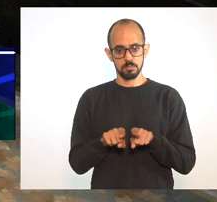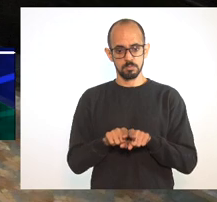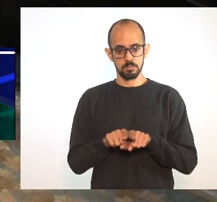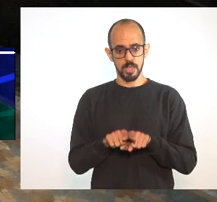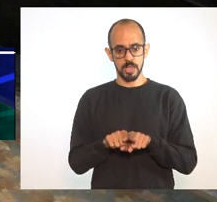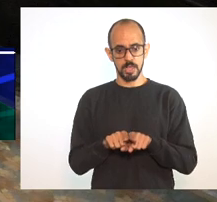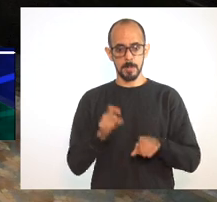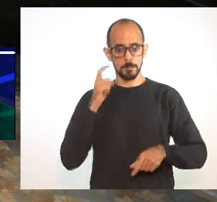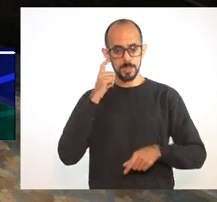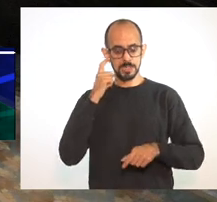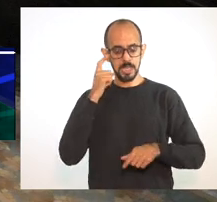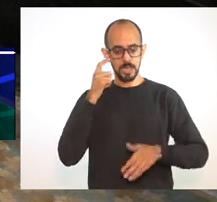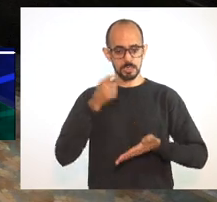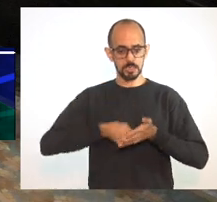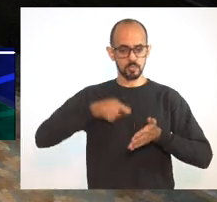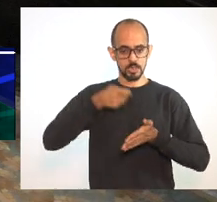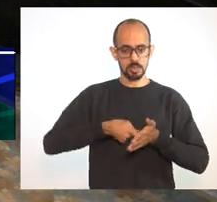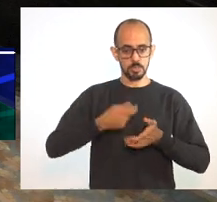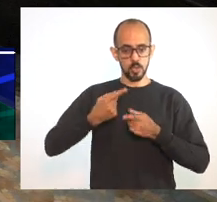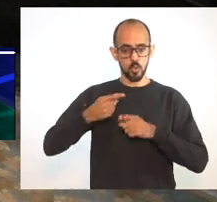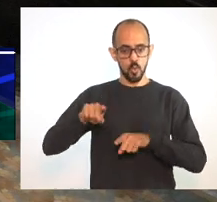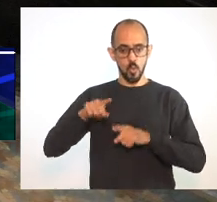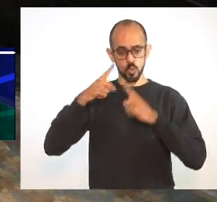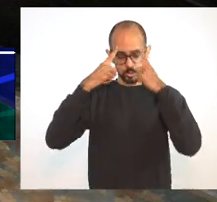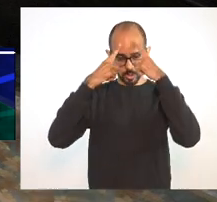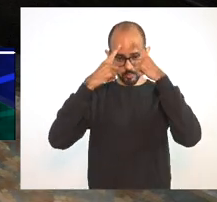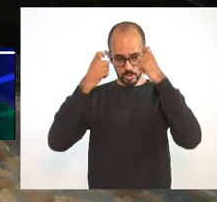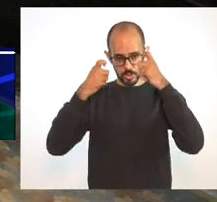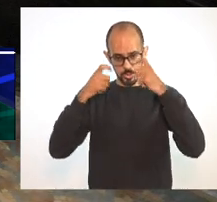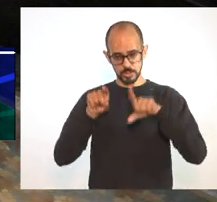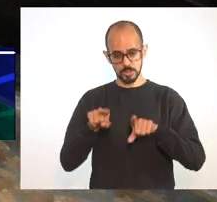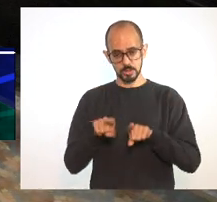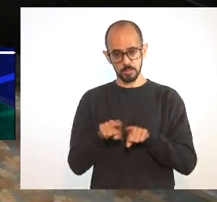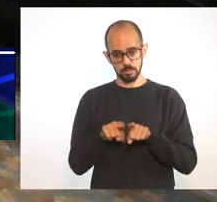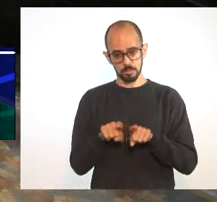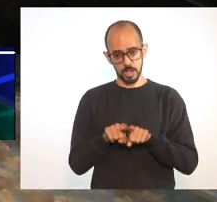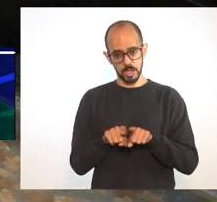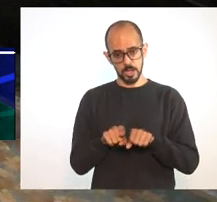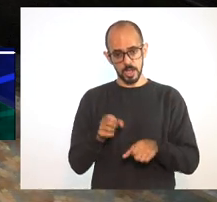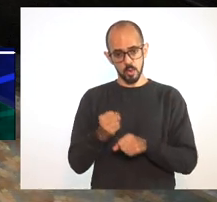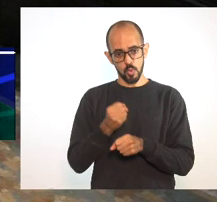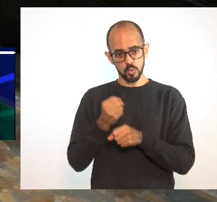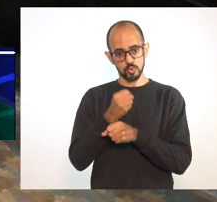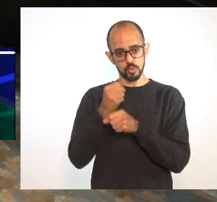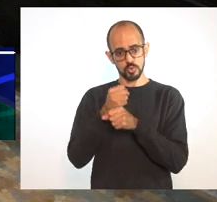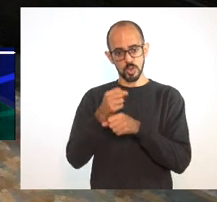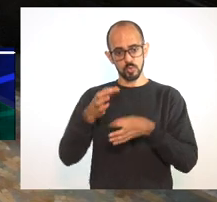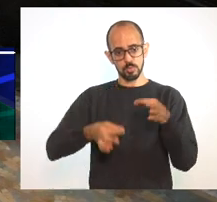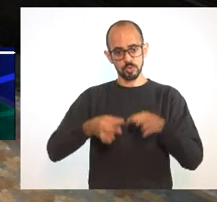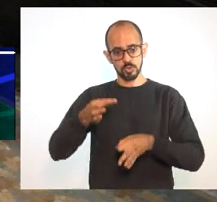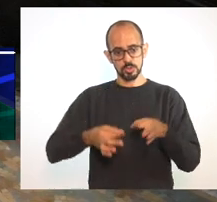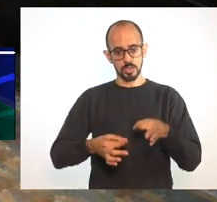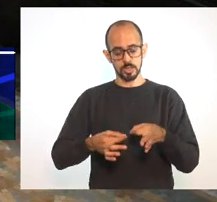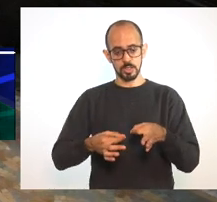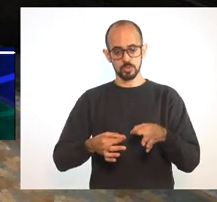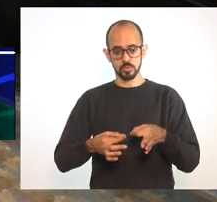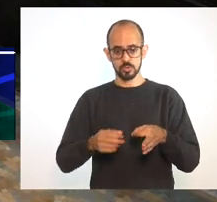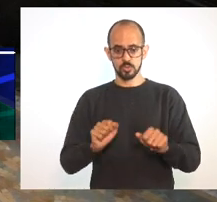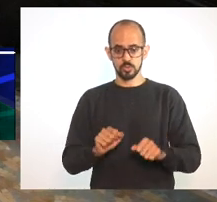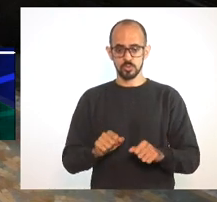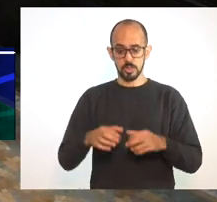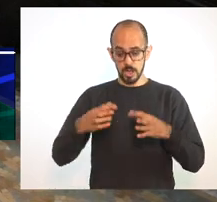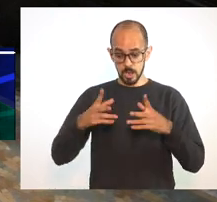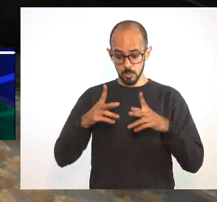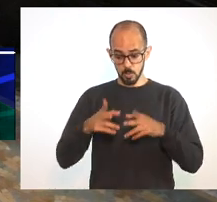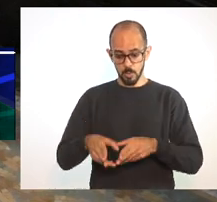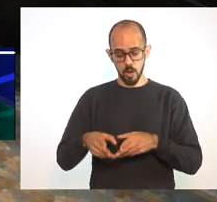no enfrentamento da violência e na construção de uma sociedade justa, igualitária, pensar